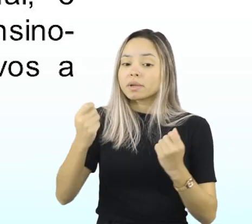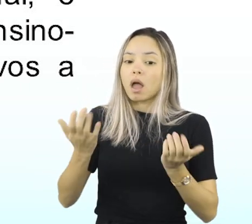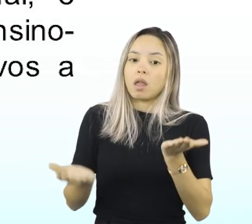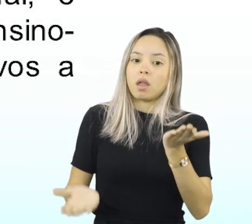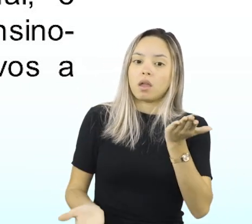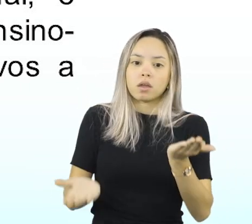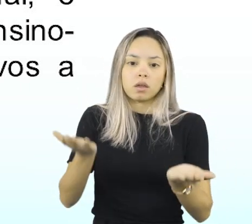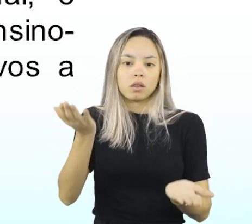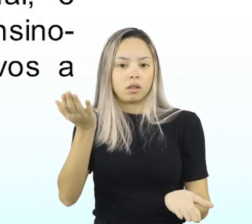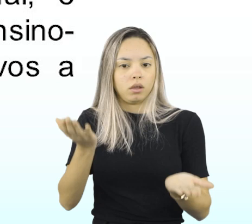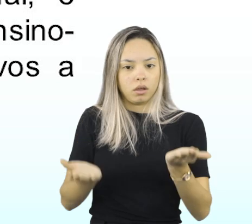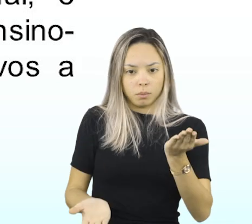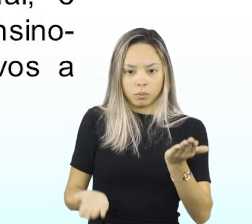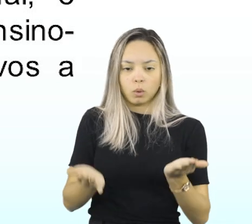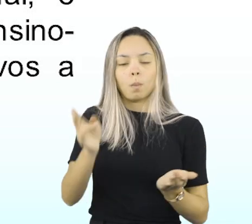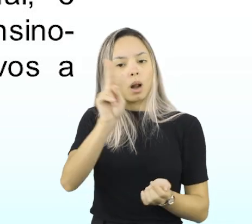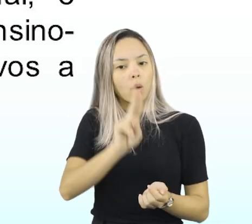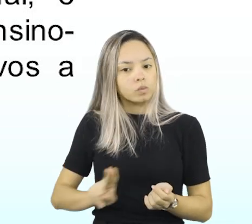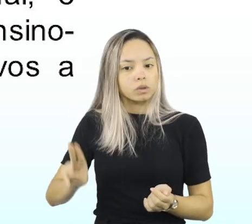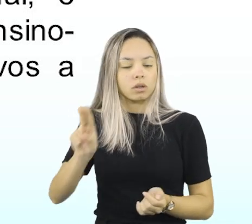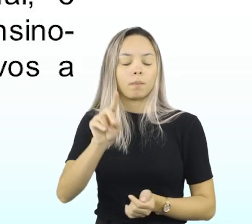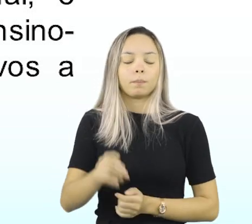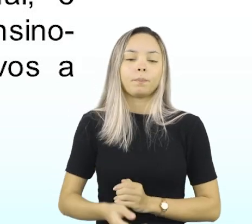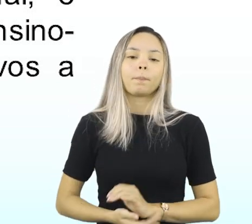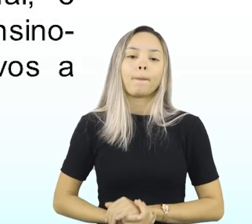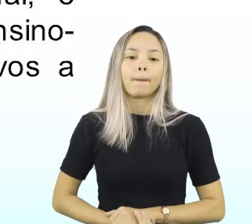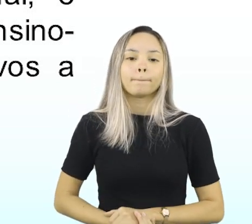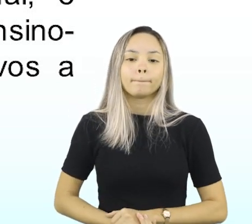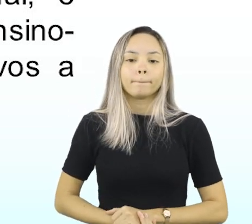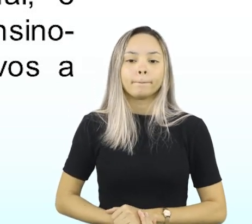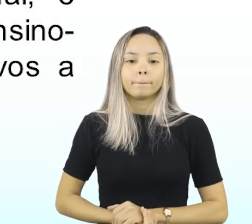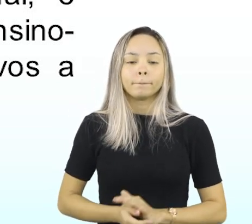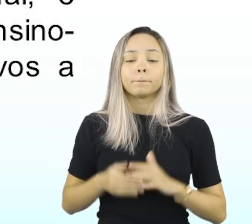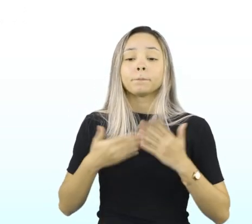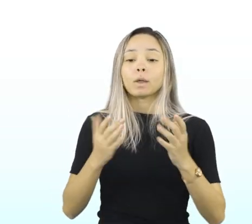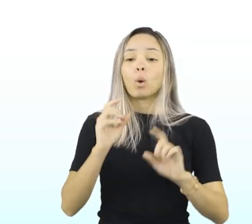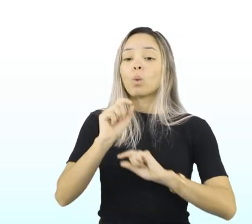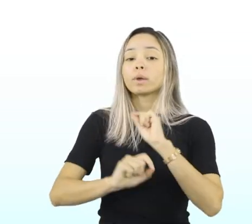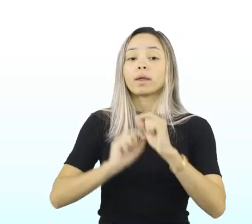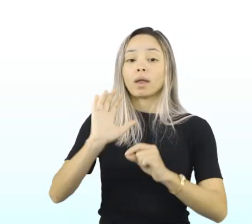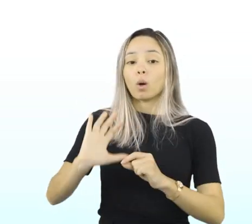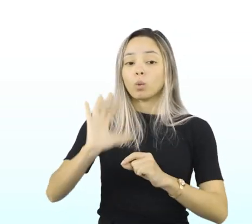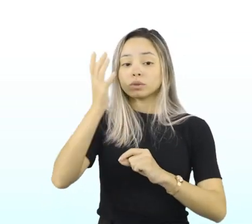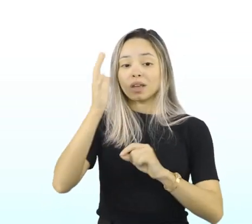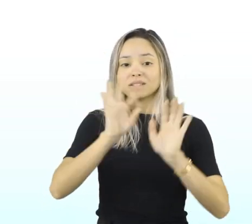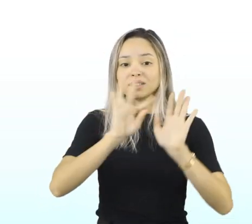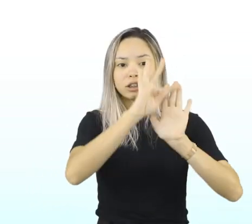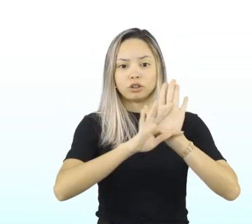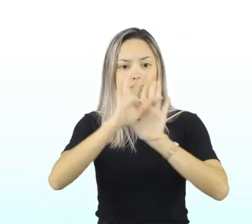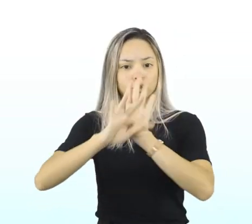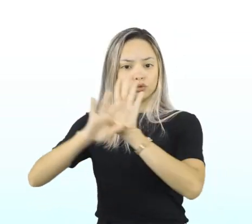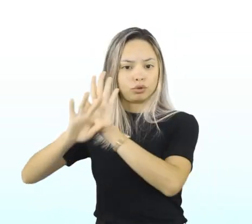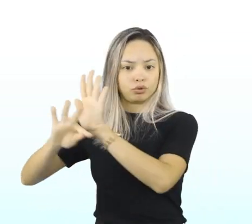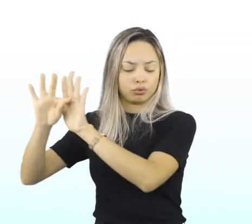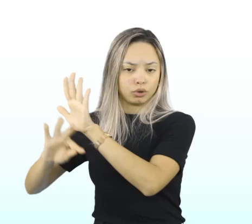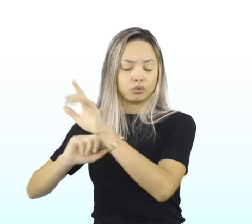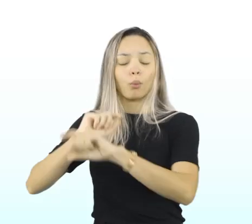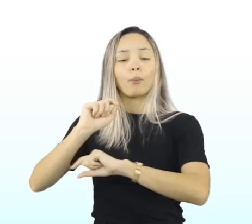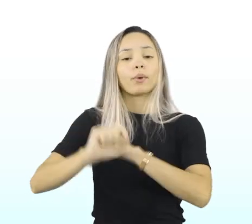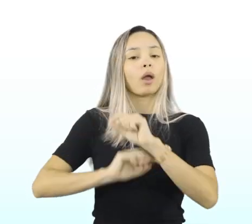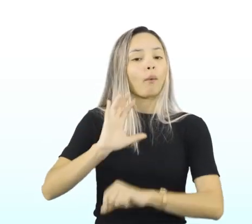maneira equilibrada. Então, a utilização de maneira equilibrada. Então, vê só. O que é que acontece com esses 4 textos